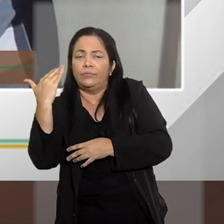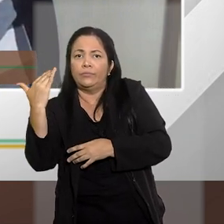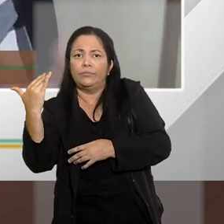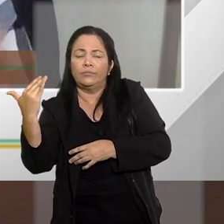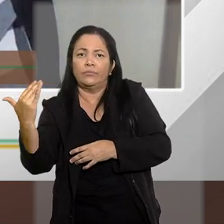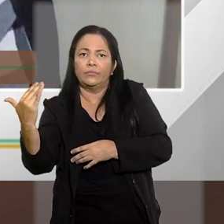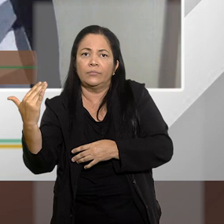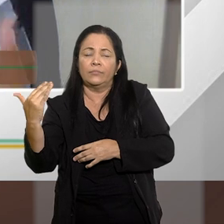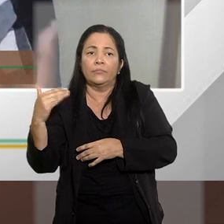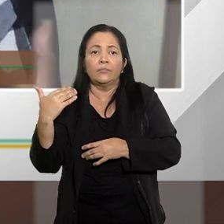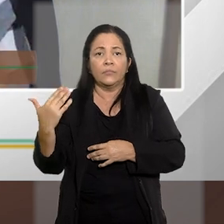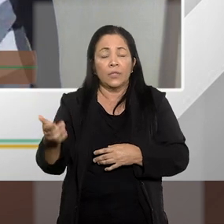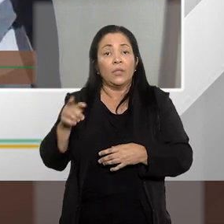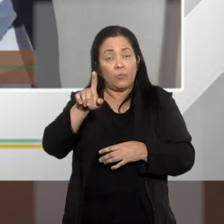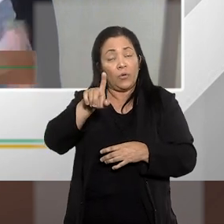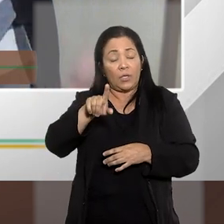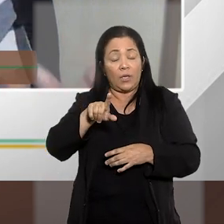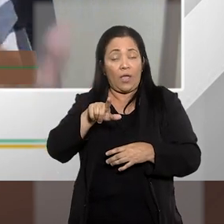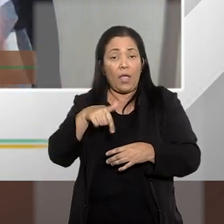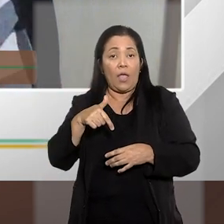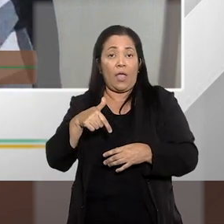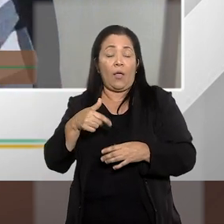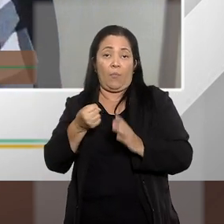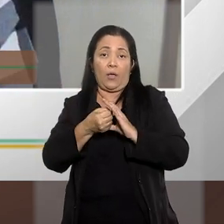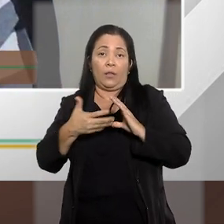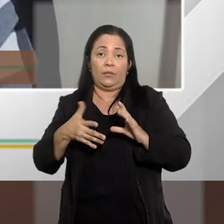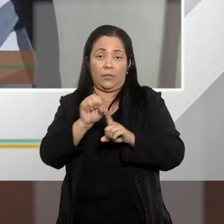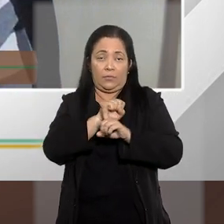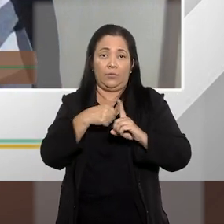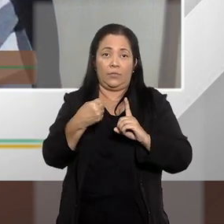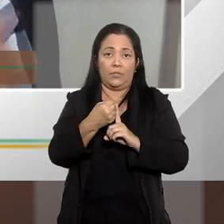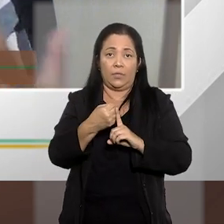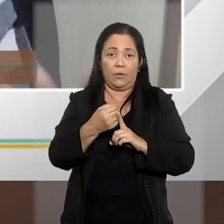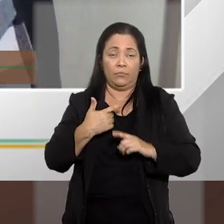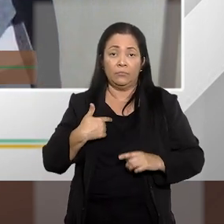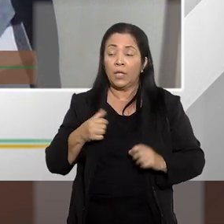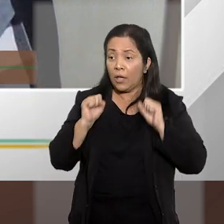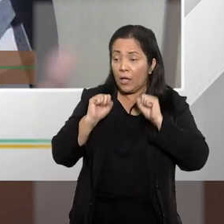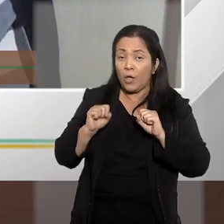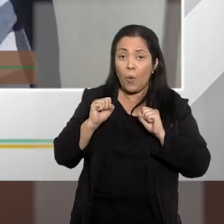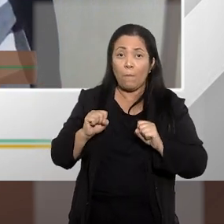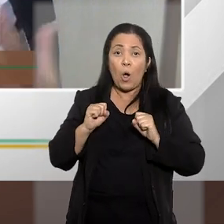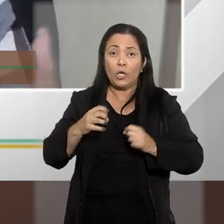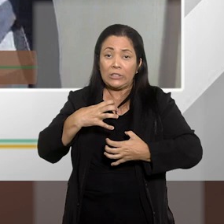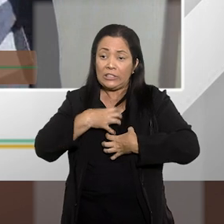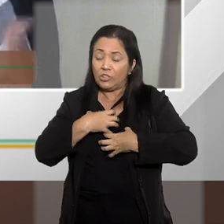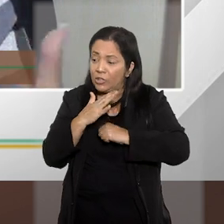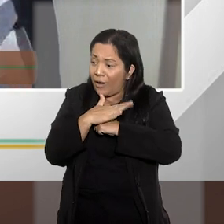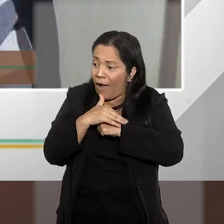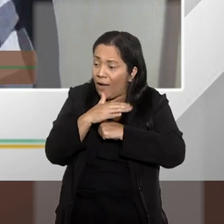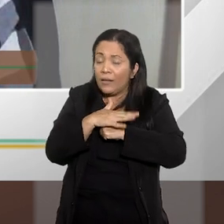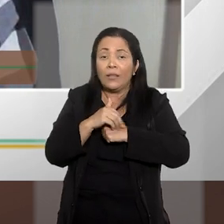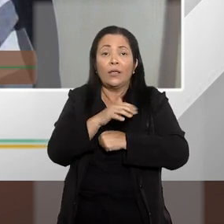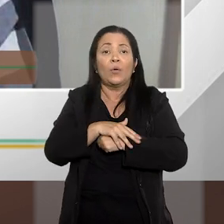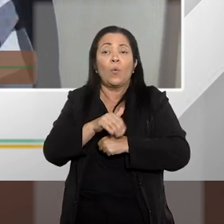muito mais social do que individual. Então, reconhecer isso, que eu posso ter afeto de uma outra forma, desconstrói